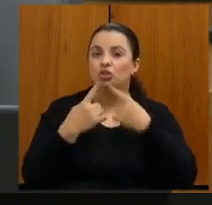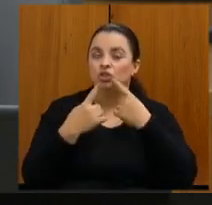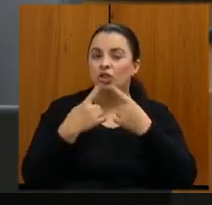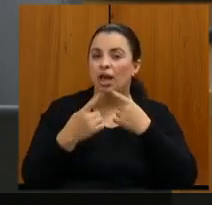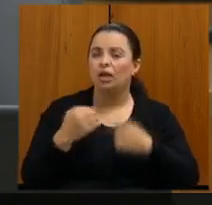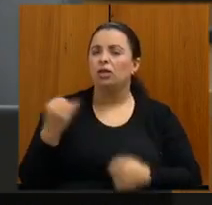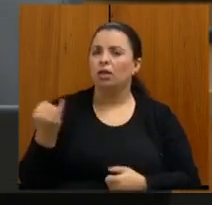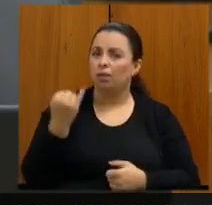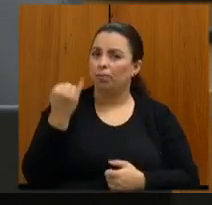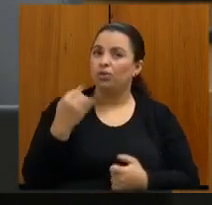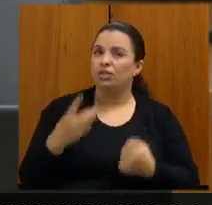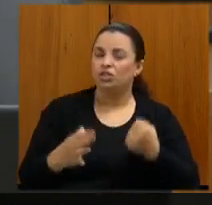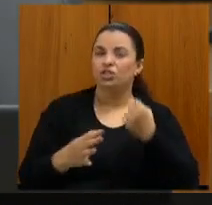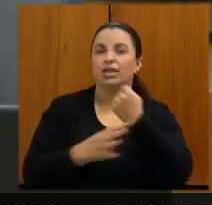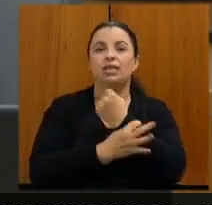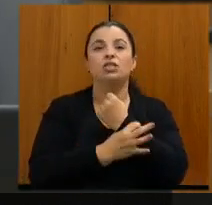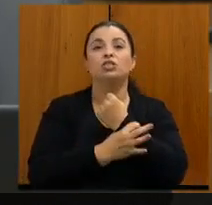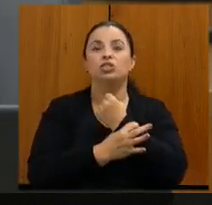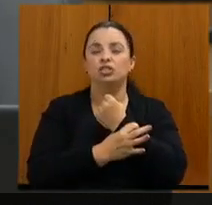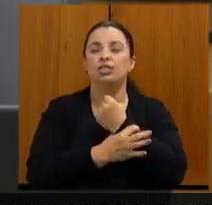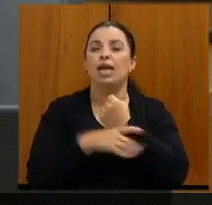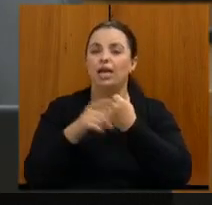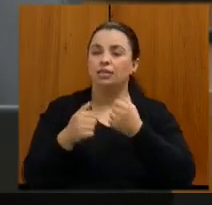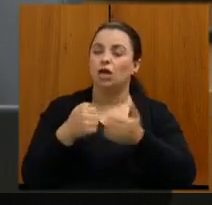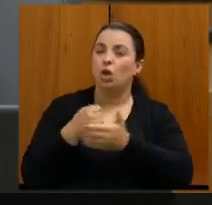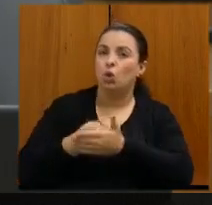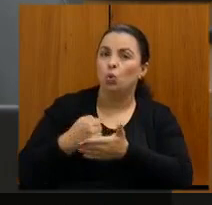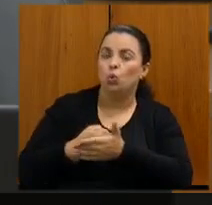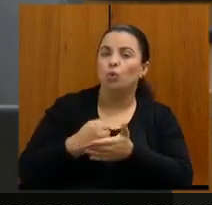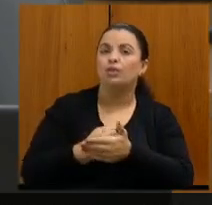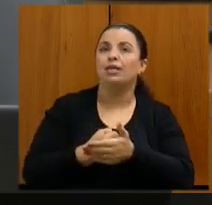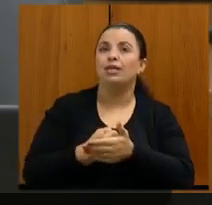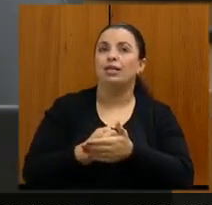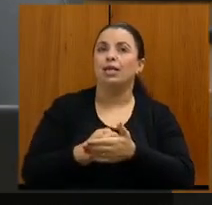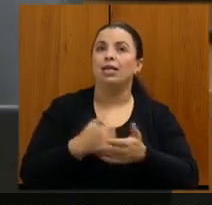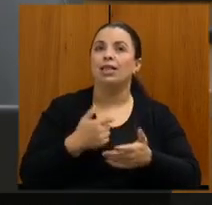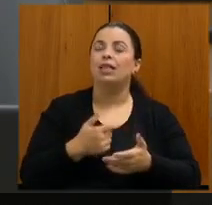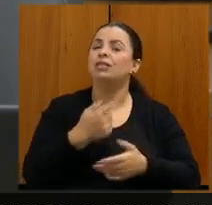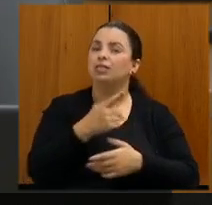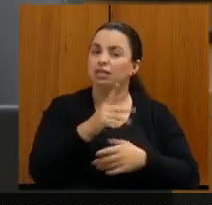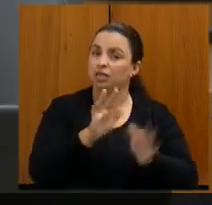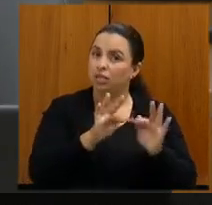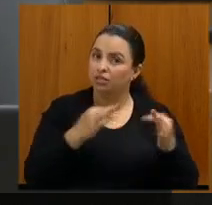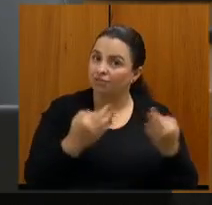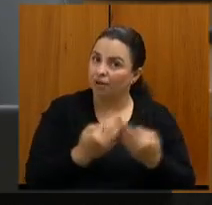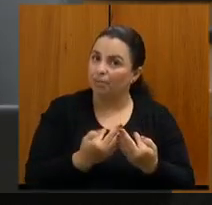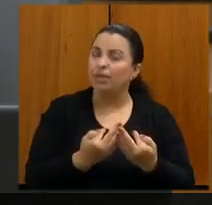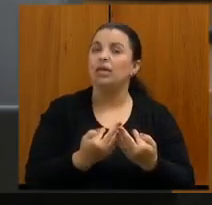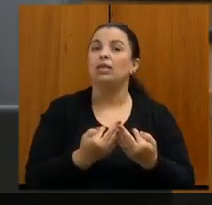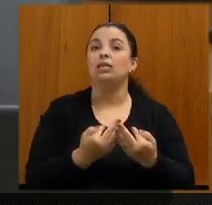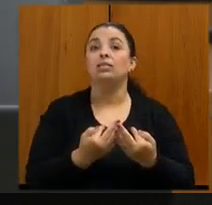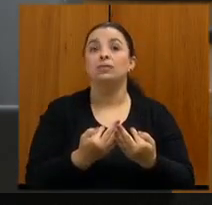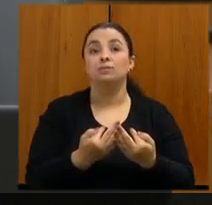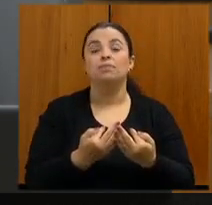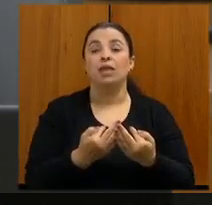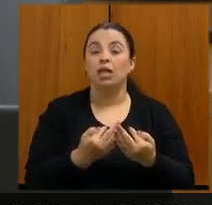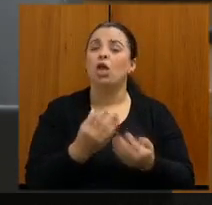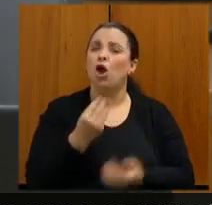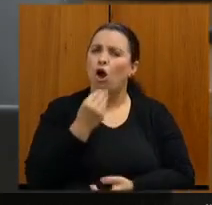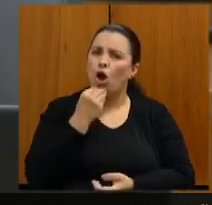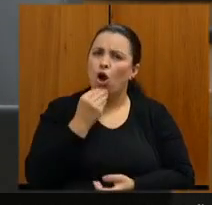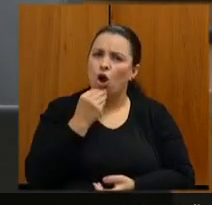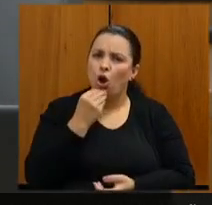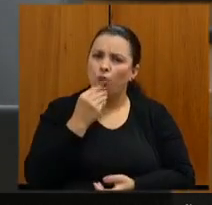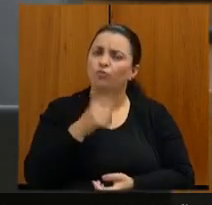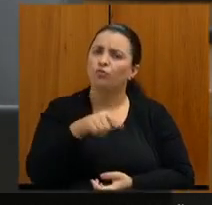garantir essa essa luta dessa primeira levada aí né das famílias e obviamente vocês